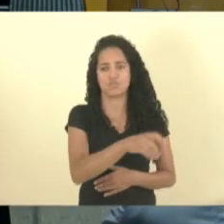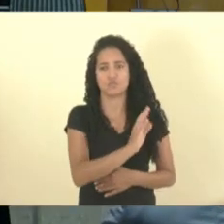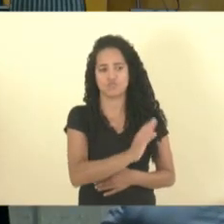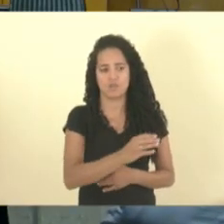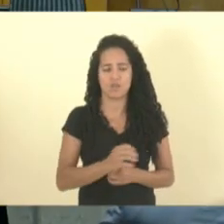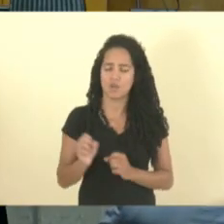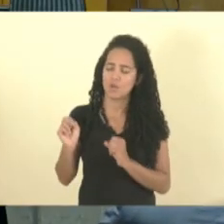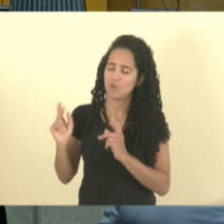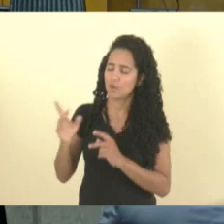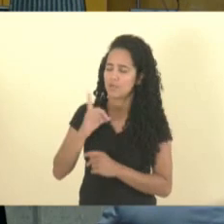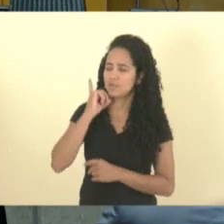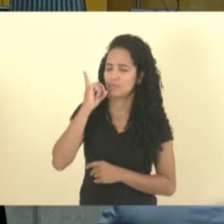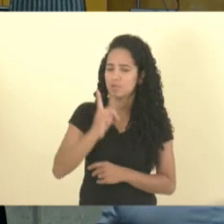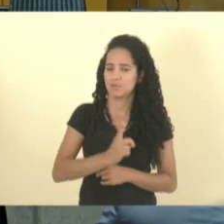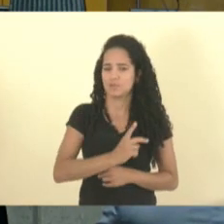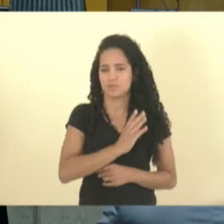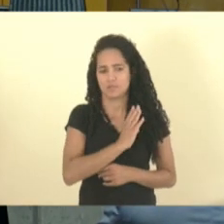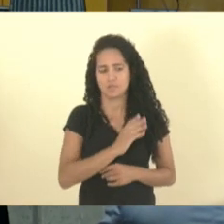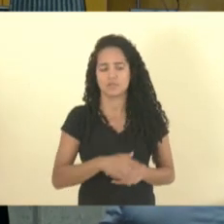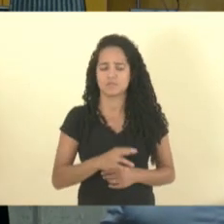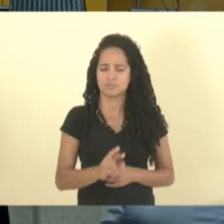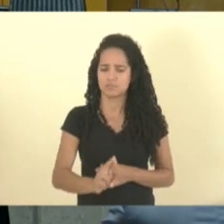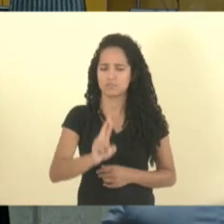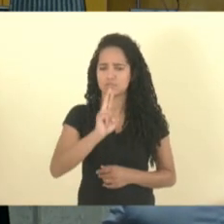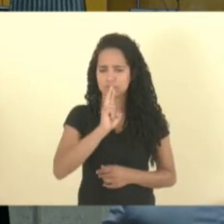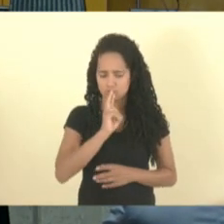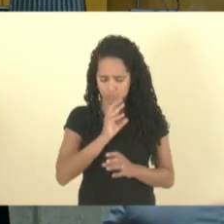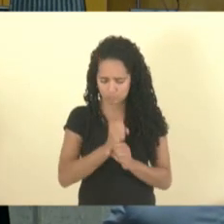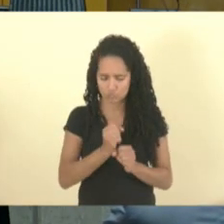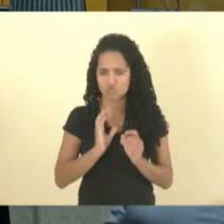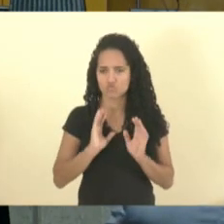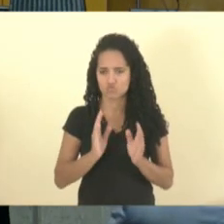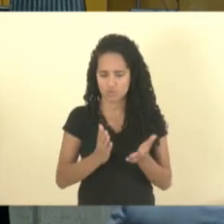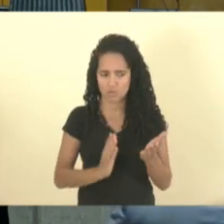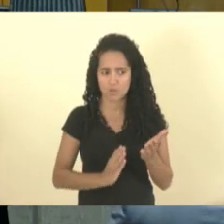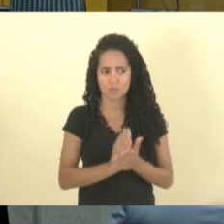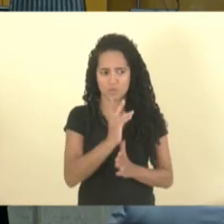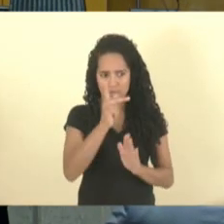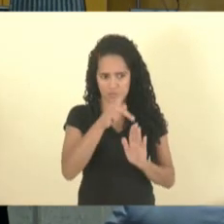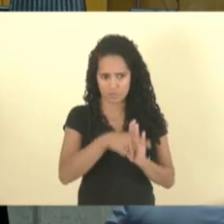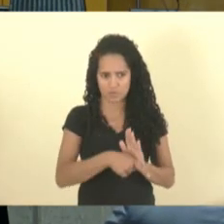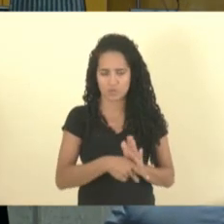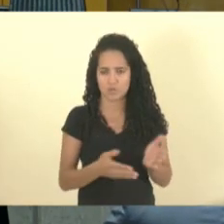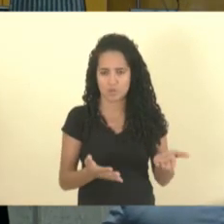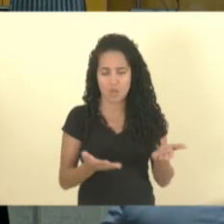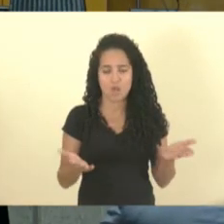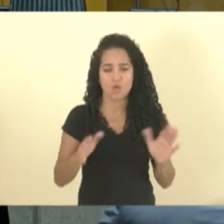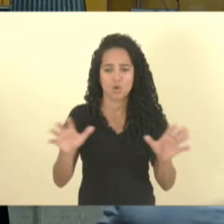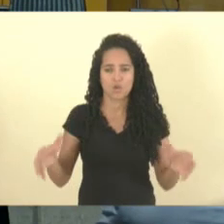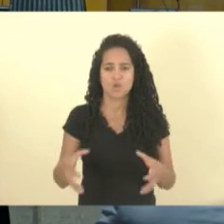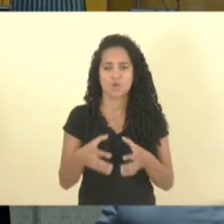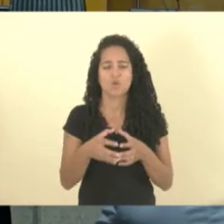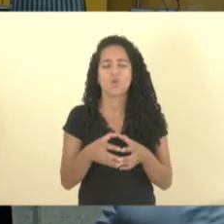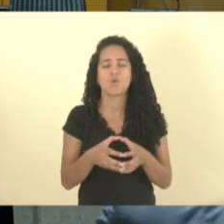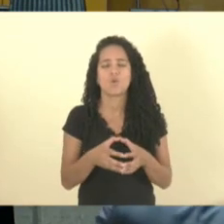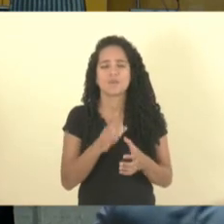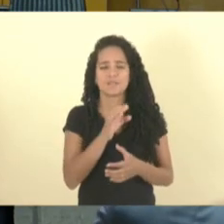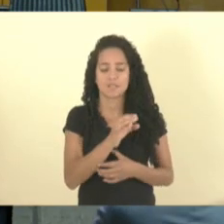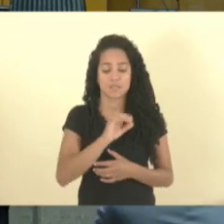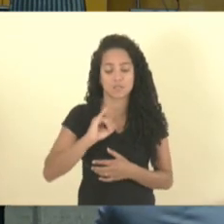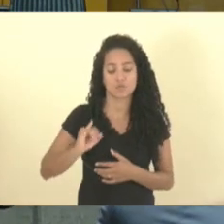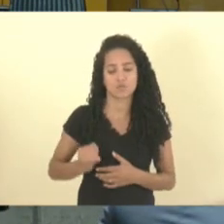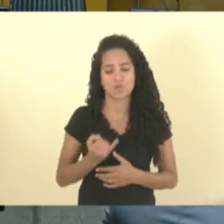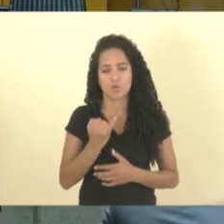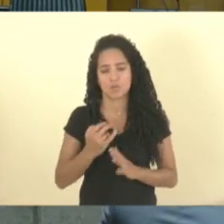Ok, deputado Danilo, em face do resultado, nós temos aqui aprovado o projeto. Agora eu convoco a Comissão de Justiça para